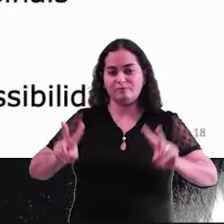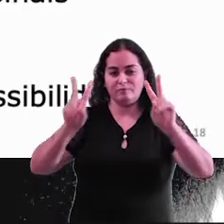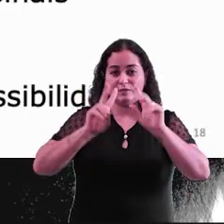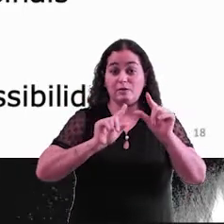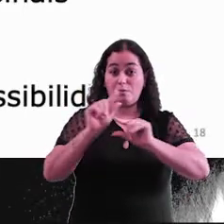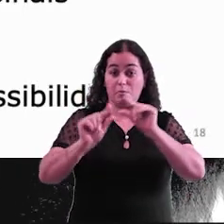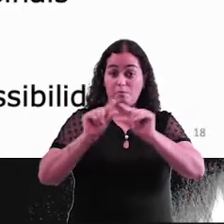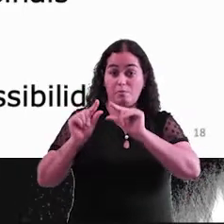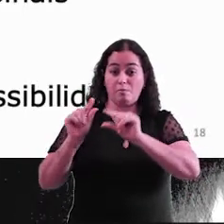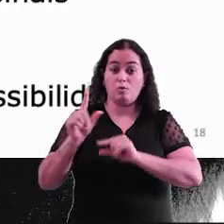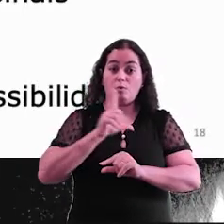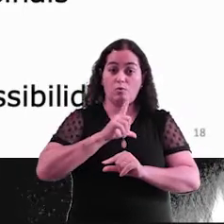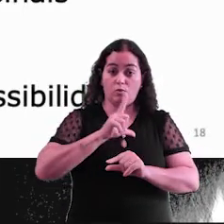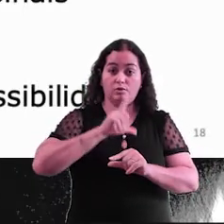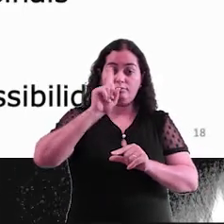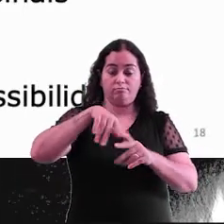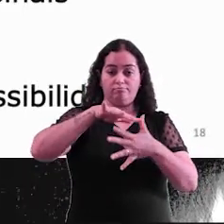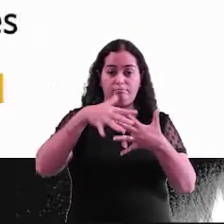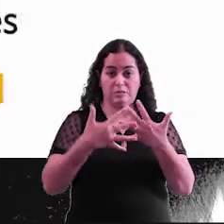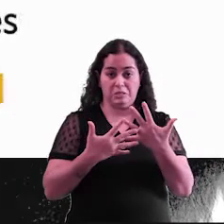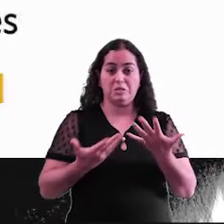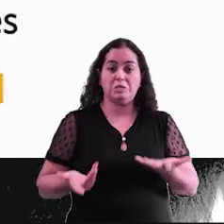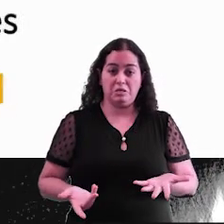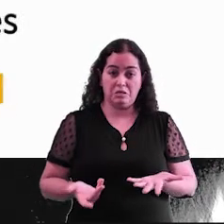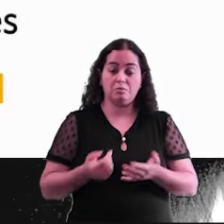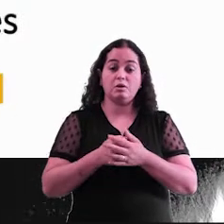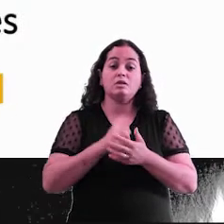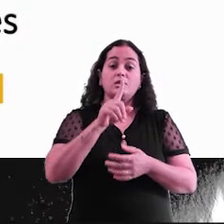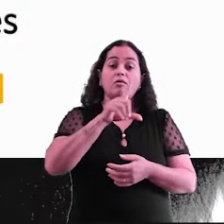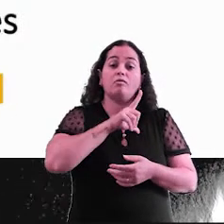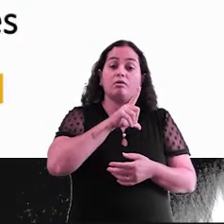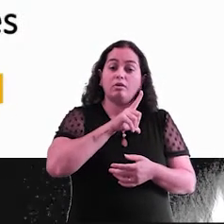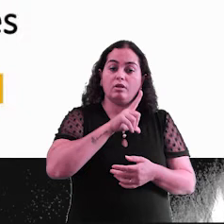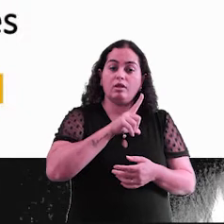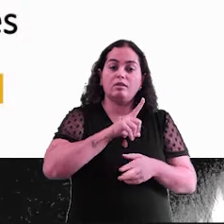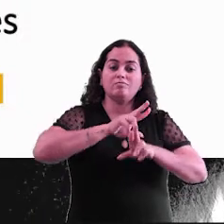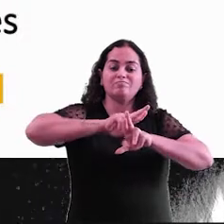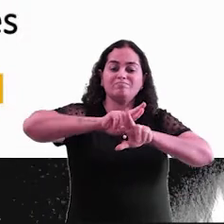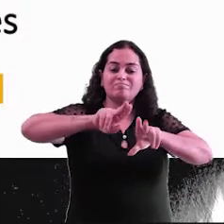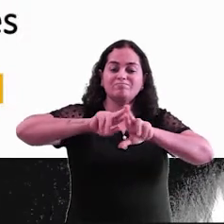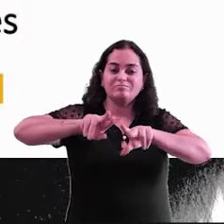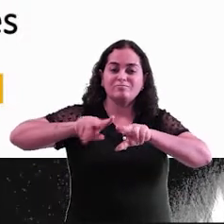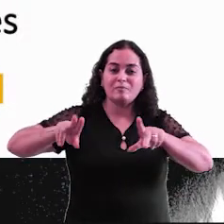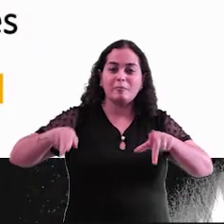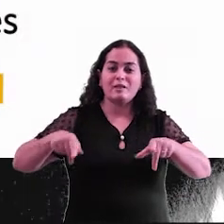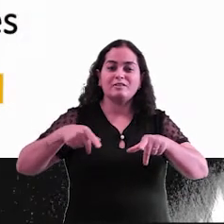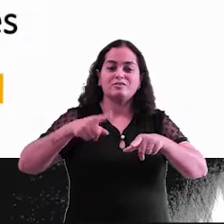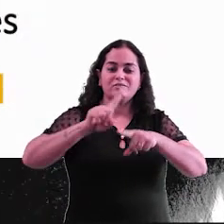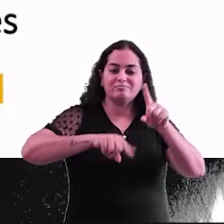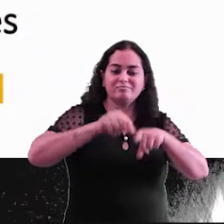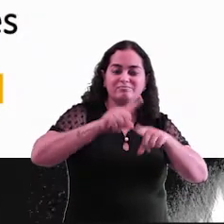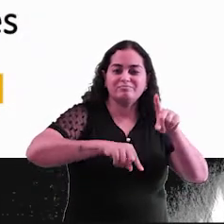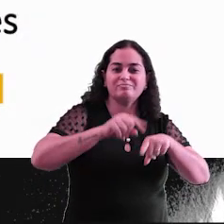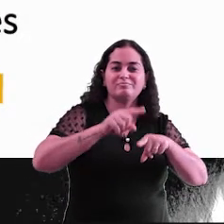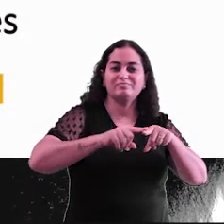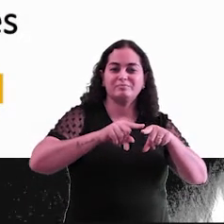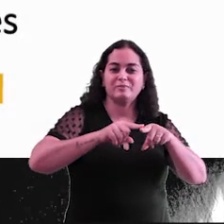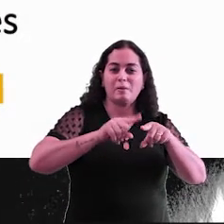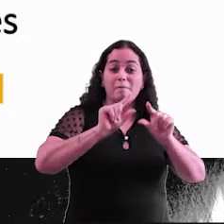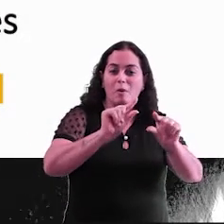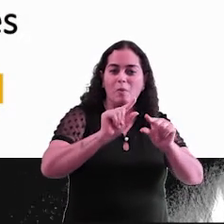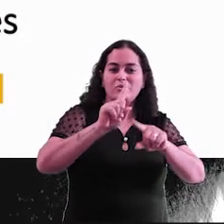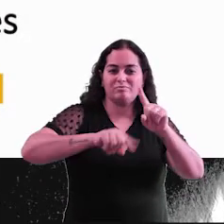baixa variedade de recursos de acessibilidade nesses websites. Agora, focando um pouco na perspectiva